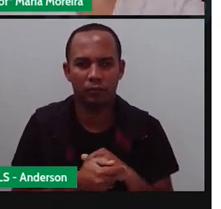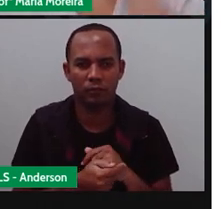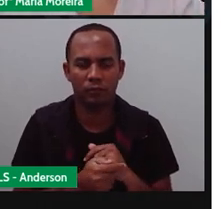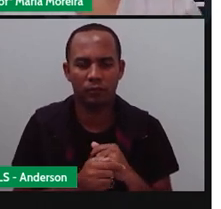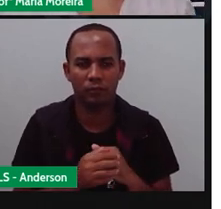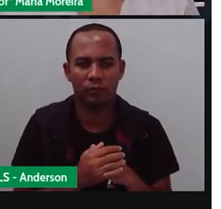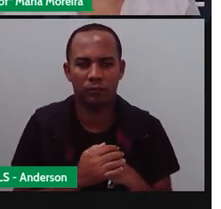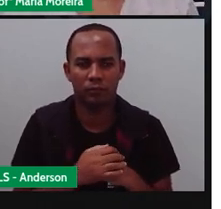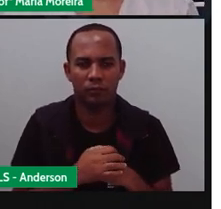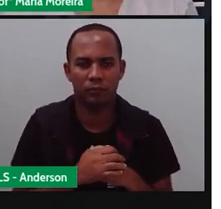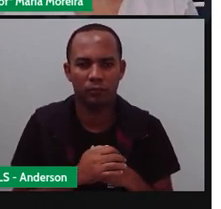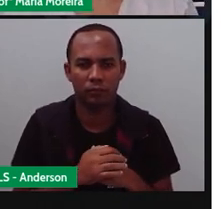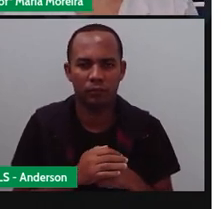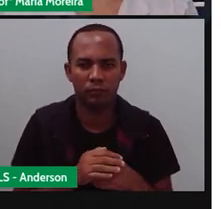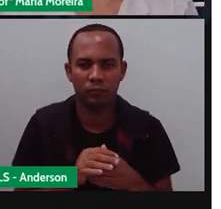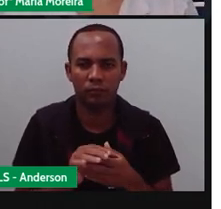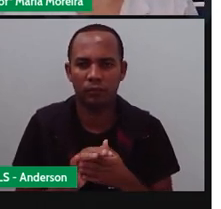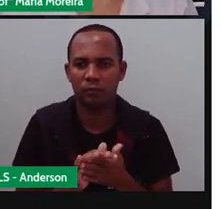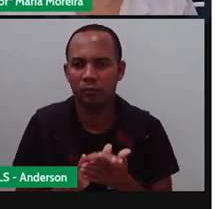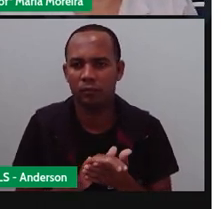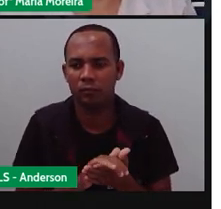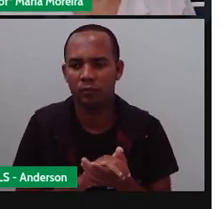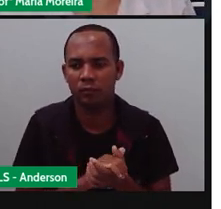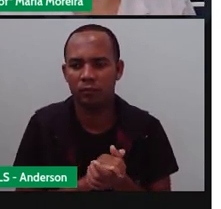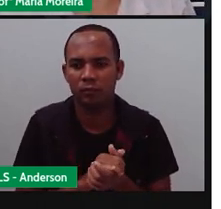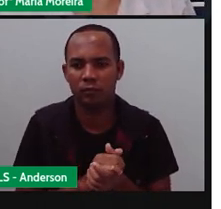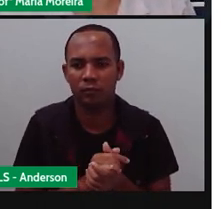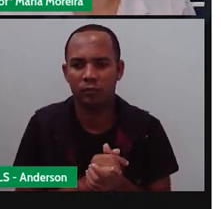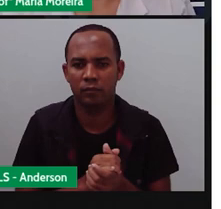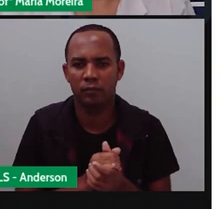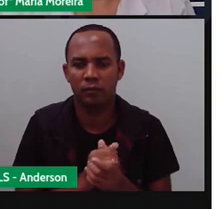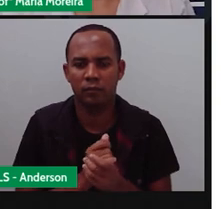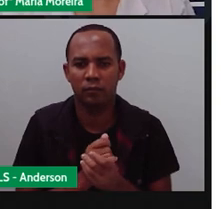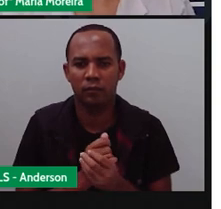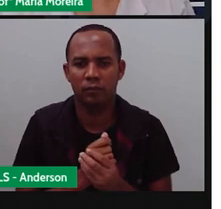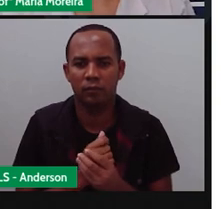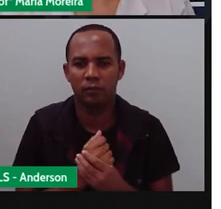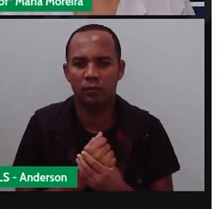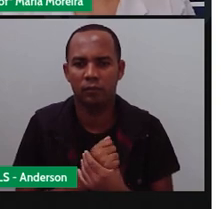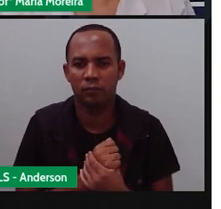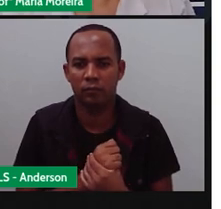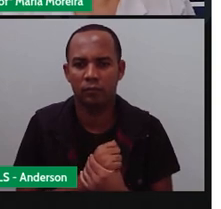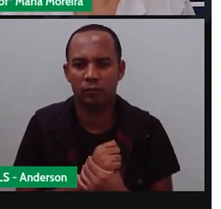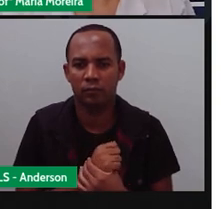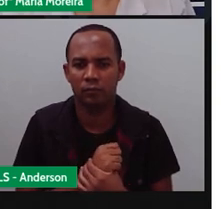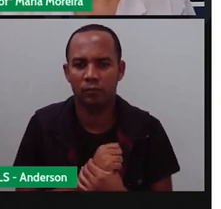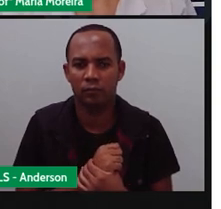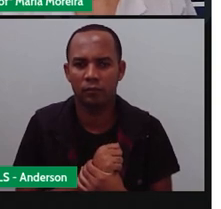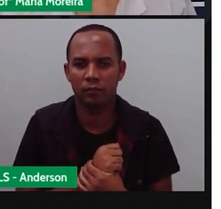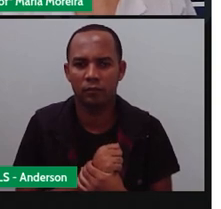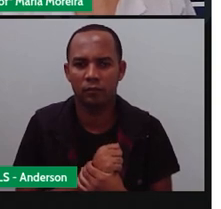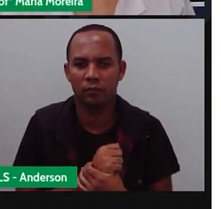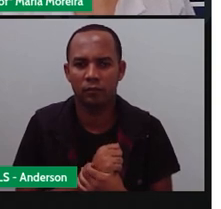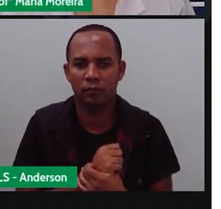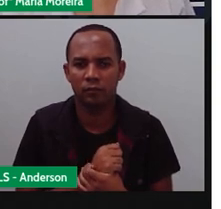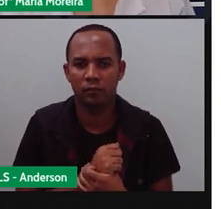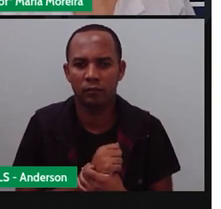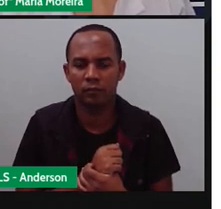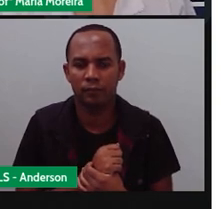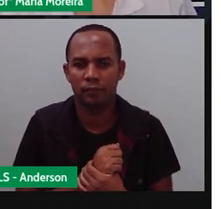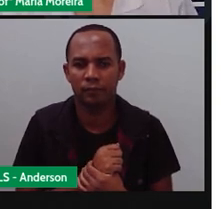fazer a mágica acontecer aqui para que esse experimento aconteça certo o